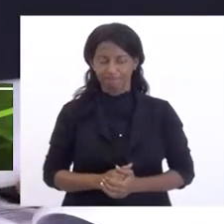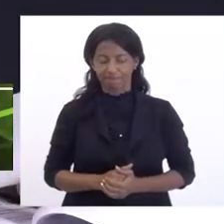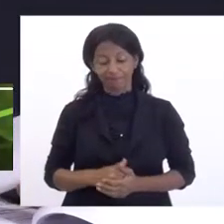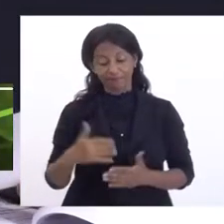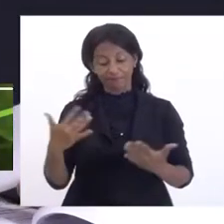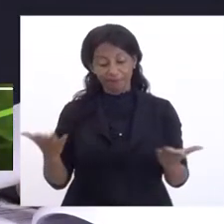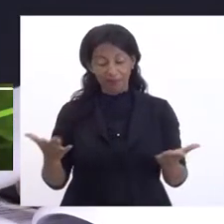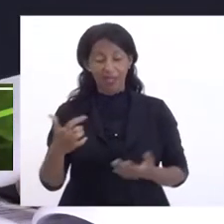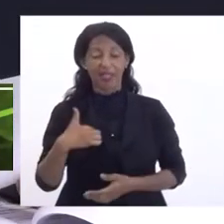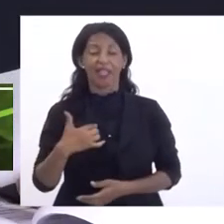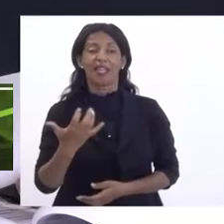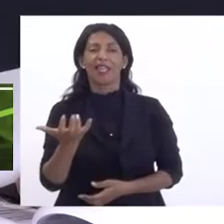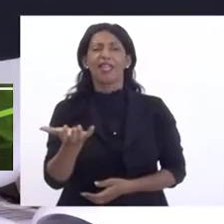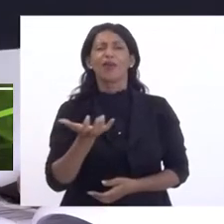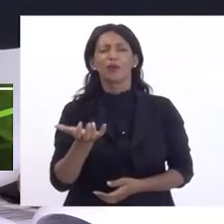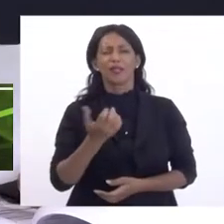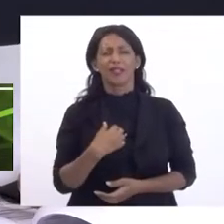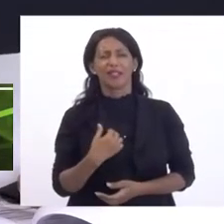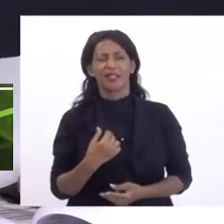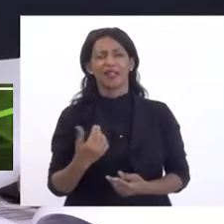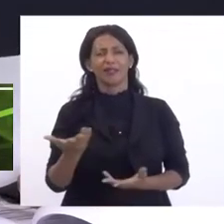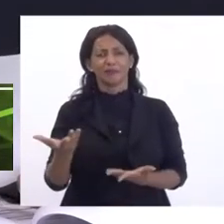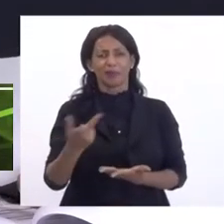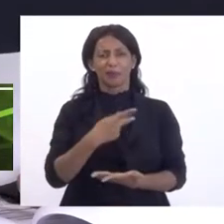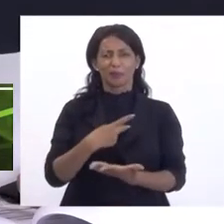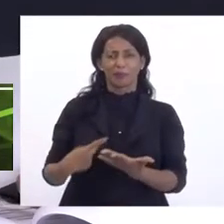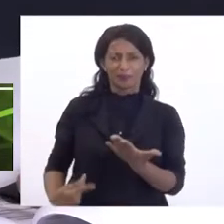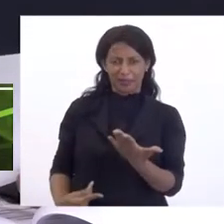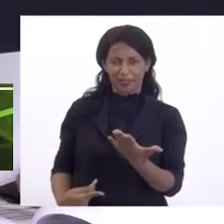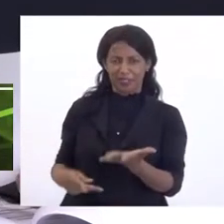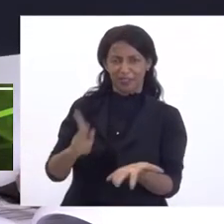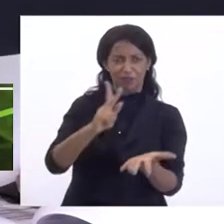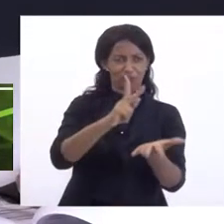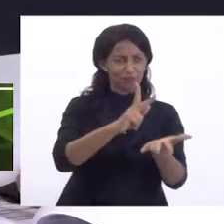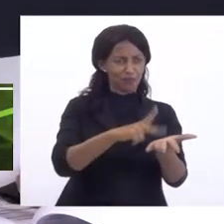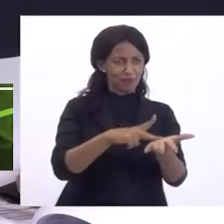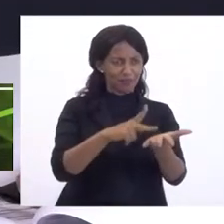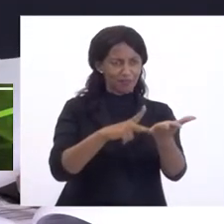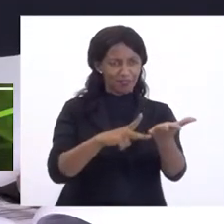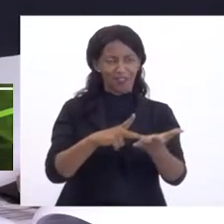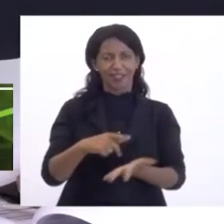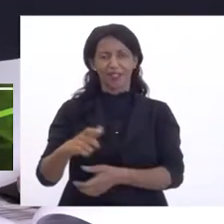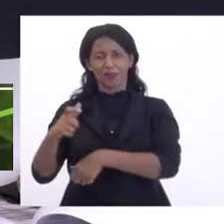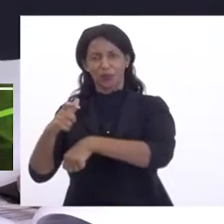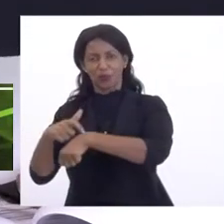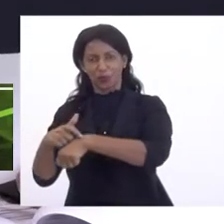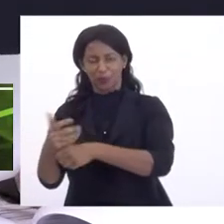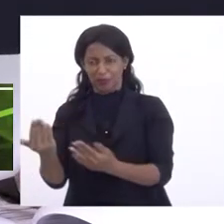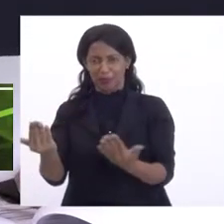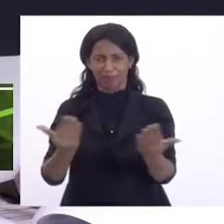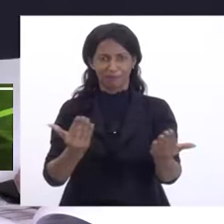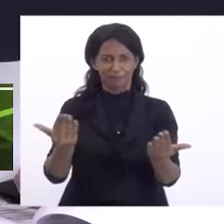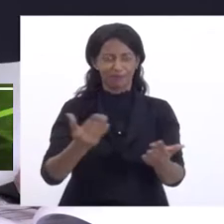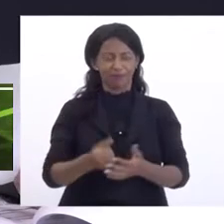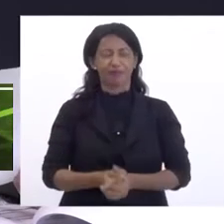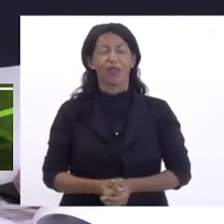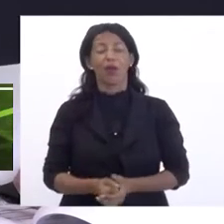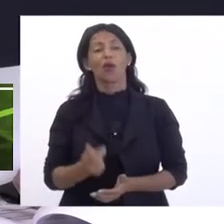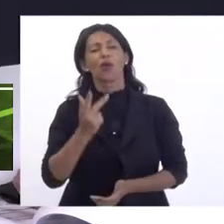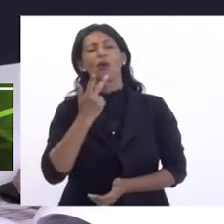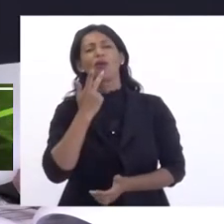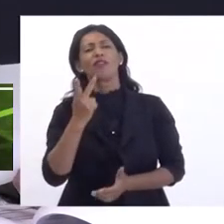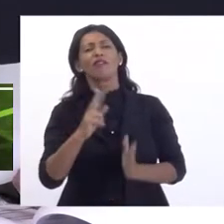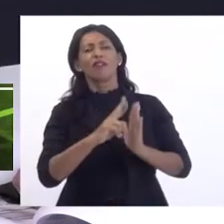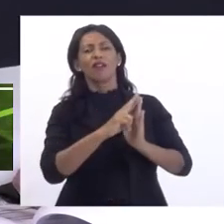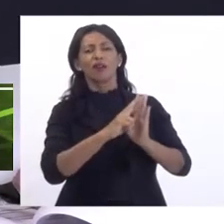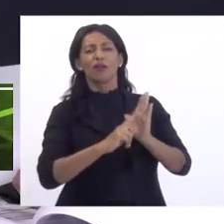deputado, os dois presidentes, o real e o momentâneo. O que diz o